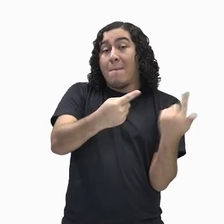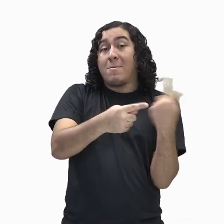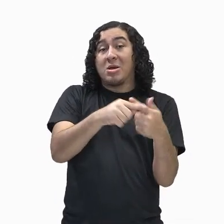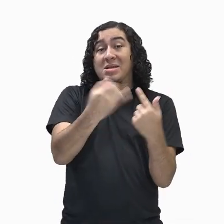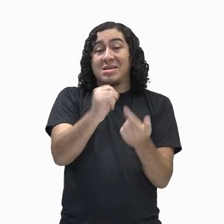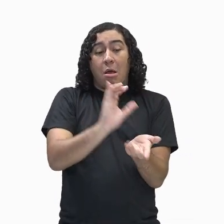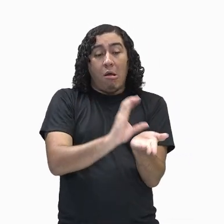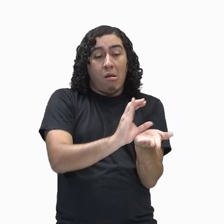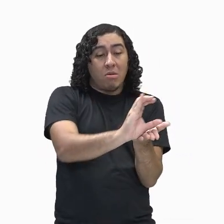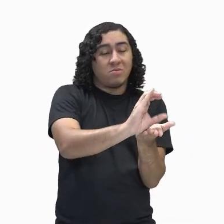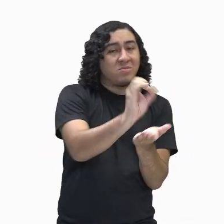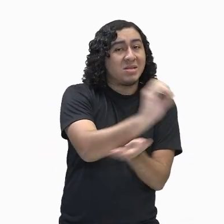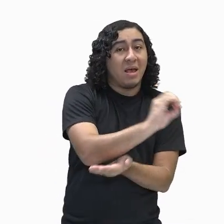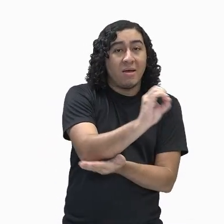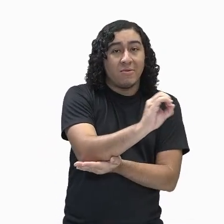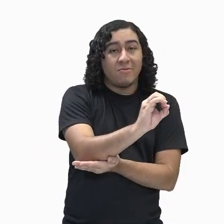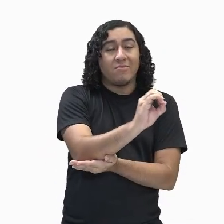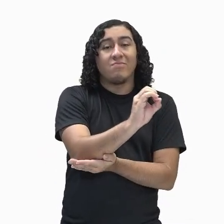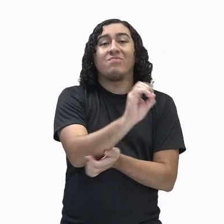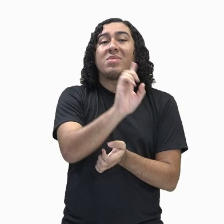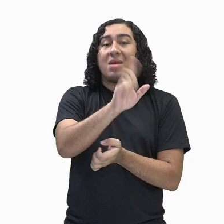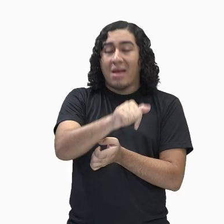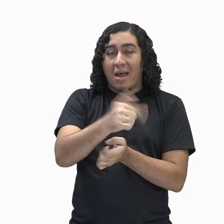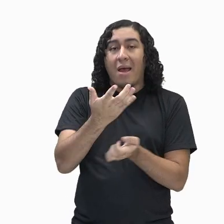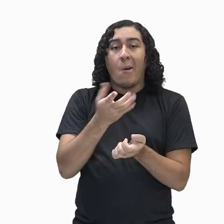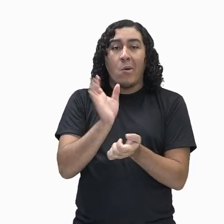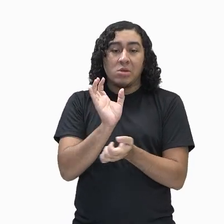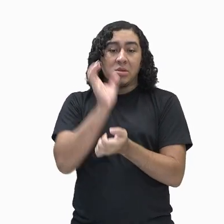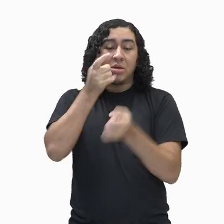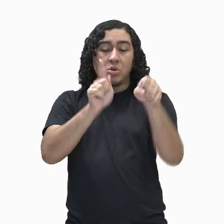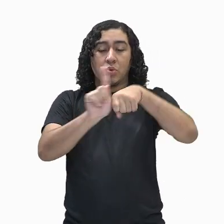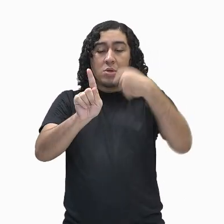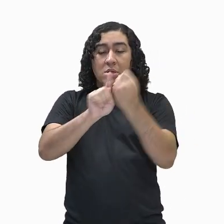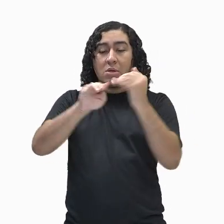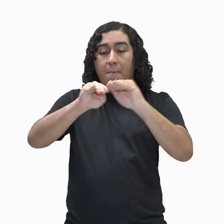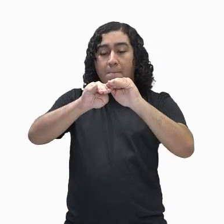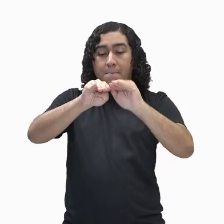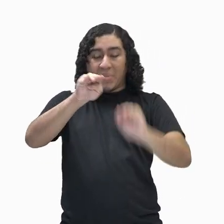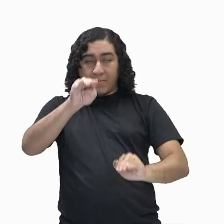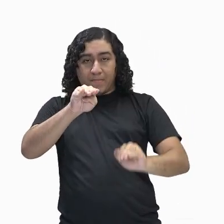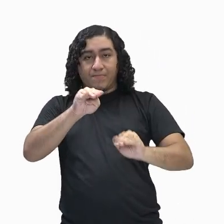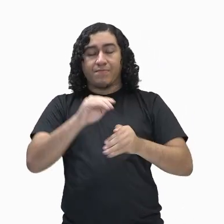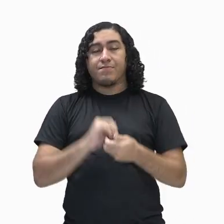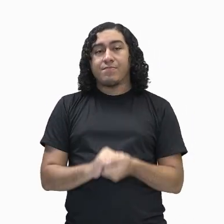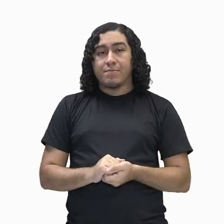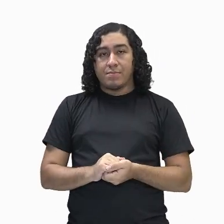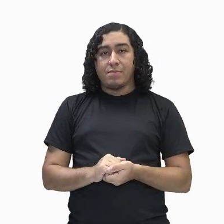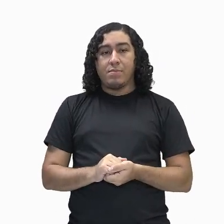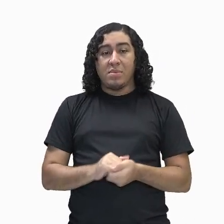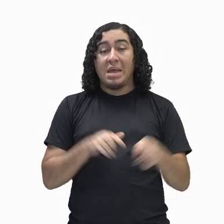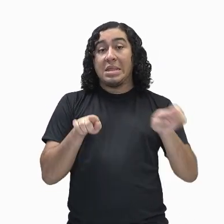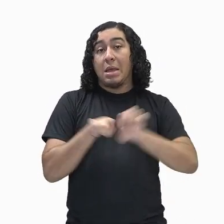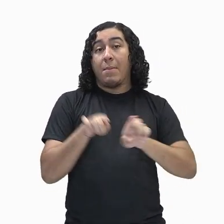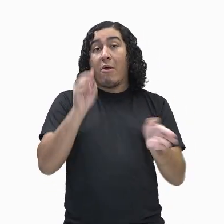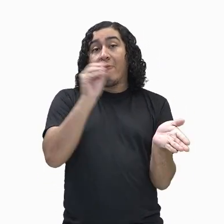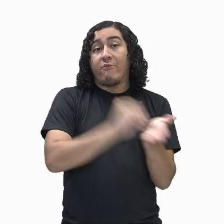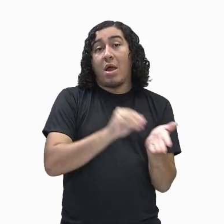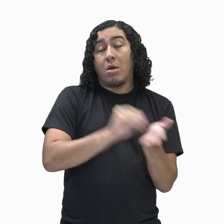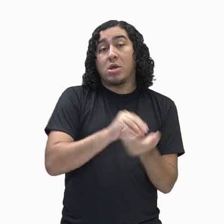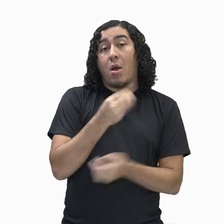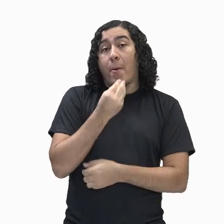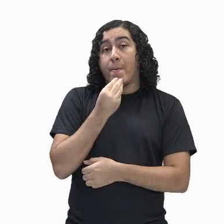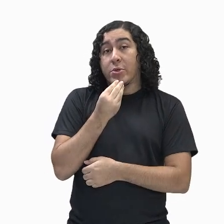torna uma causa da desigualdade social. Há também a falta de oportunidades